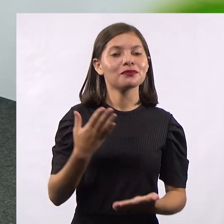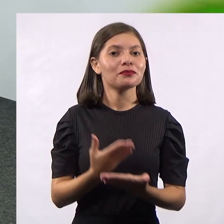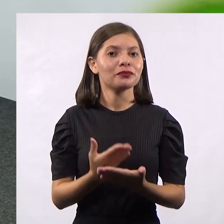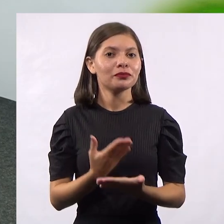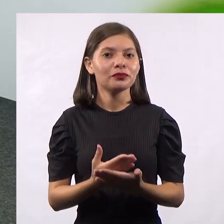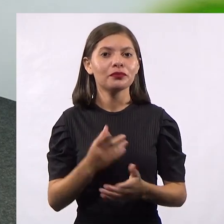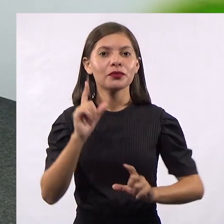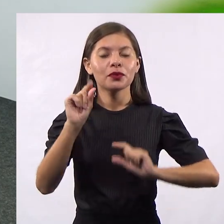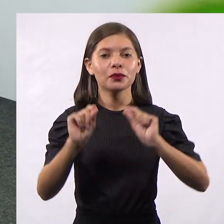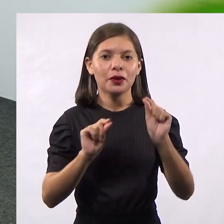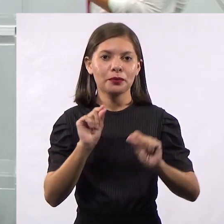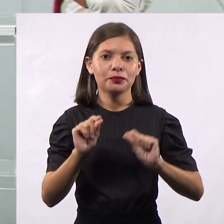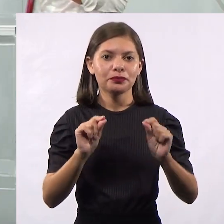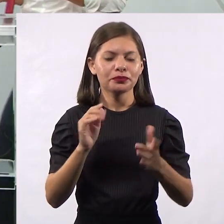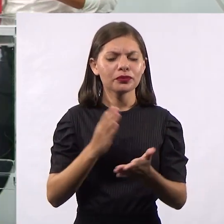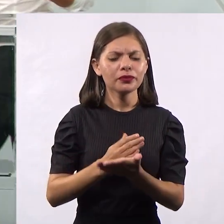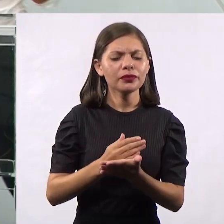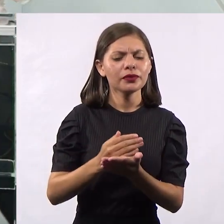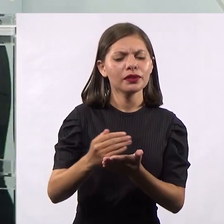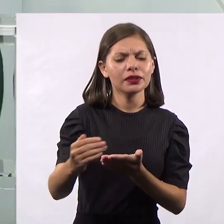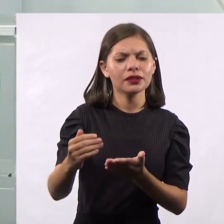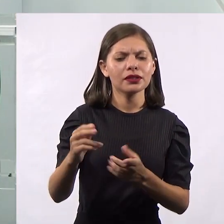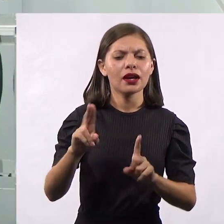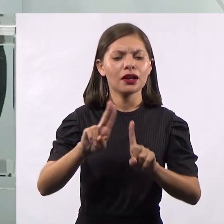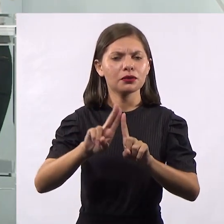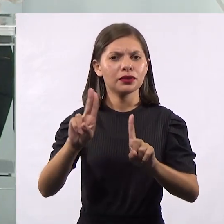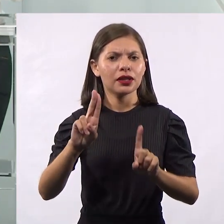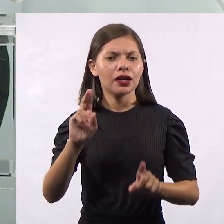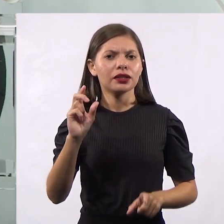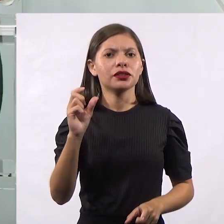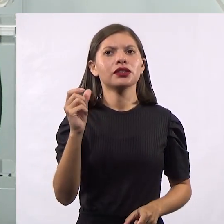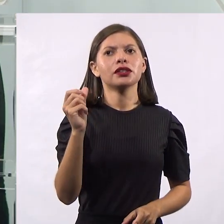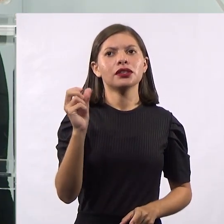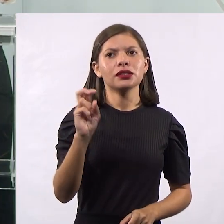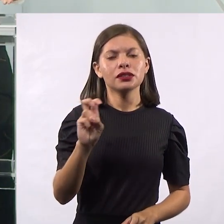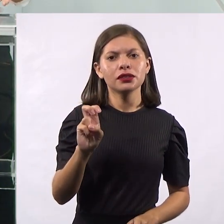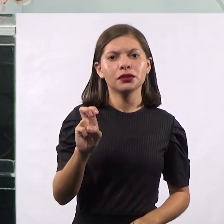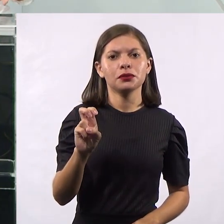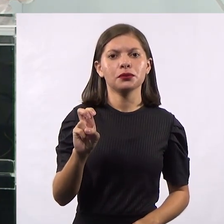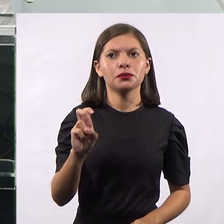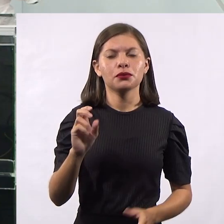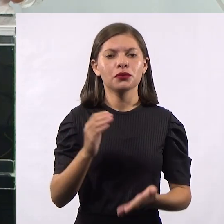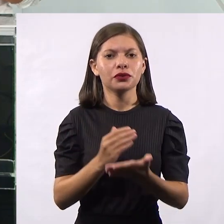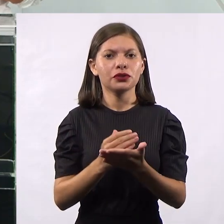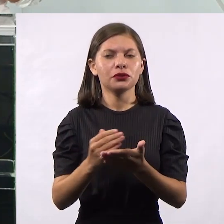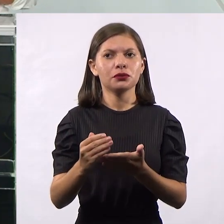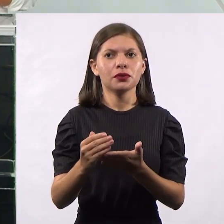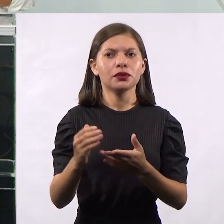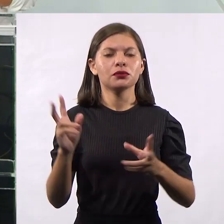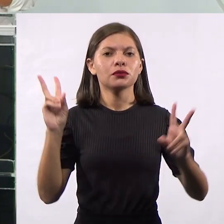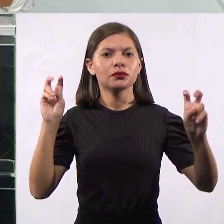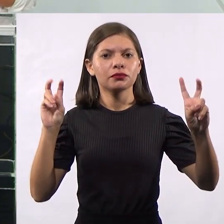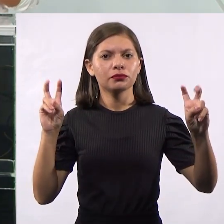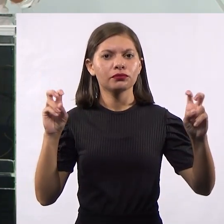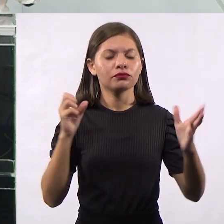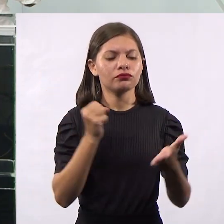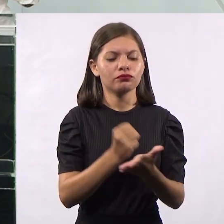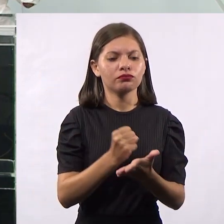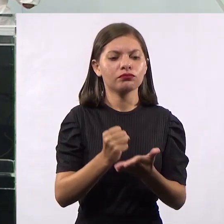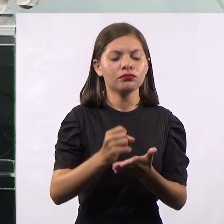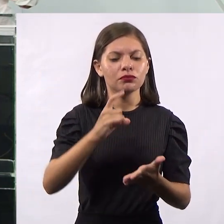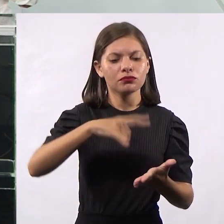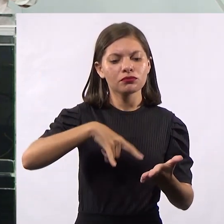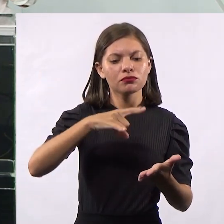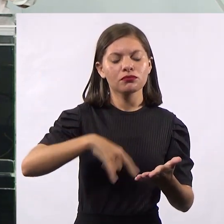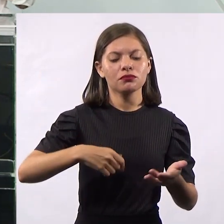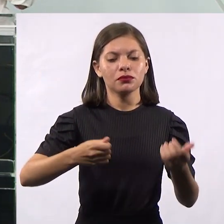aula, dando início na unidade 5, continuando o assunto contratos administrativos. E hoje a